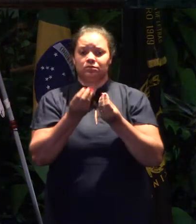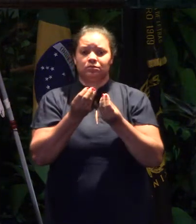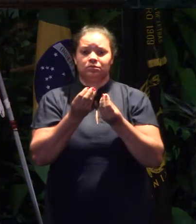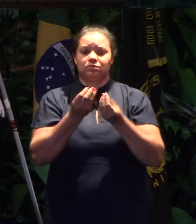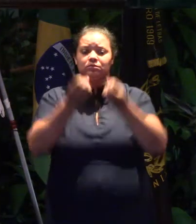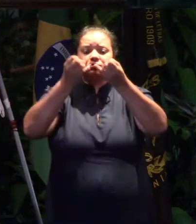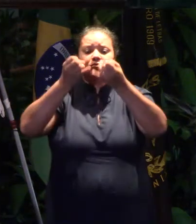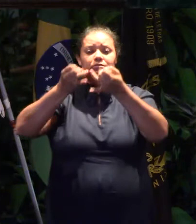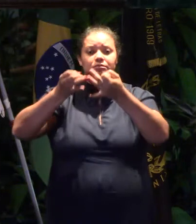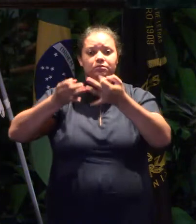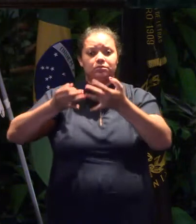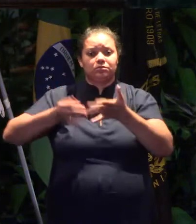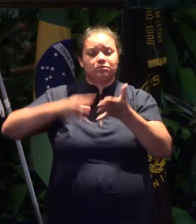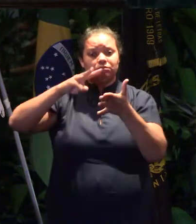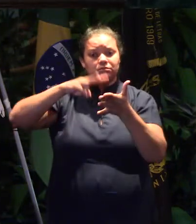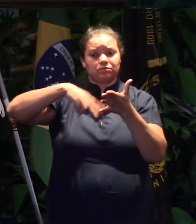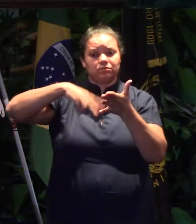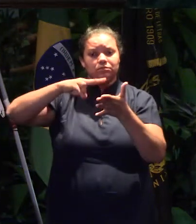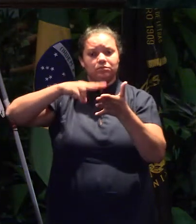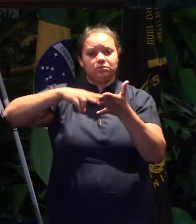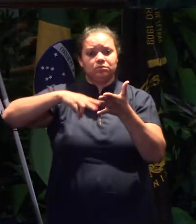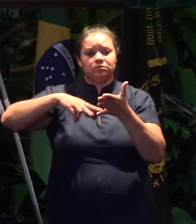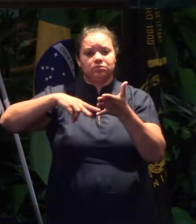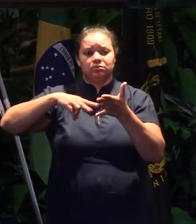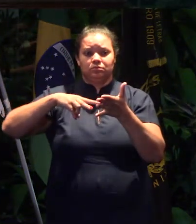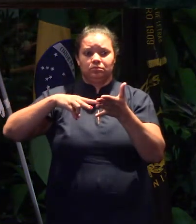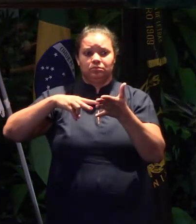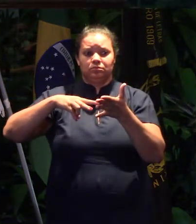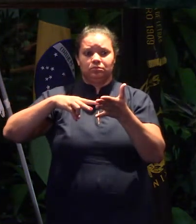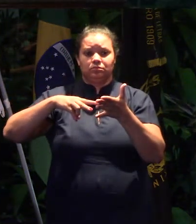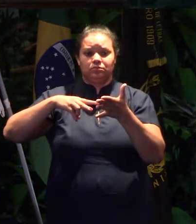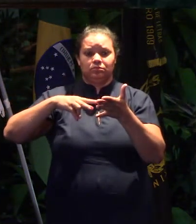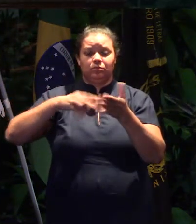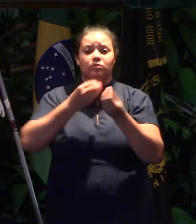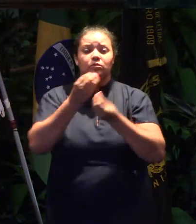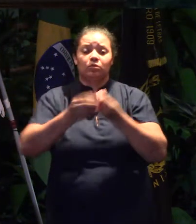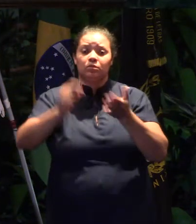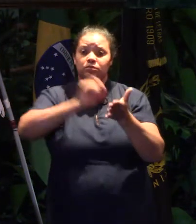descrição literária a partir e a partir de que elementos um escritor cego